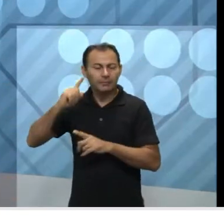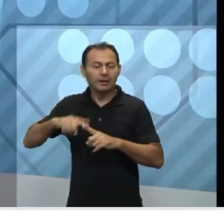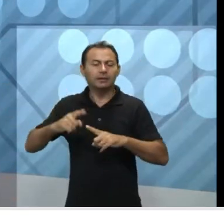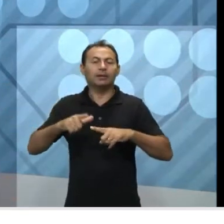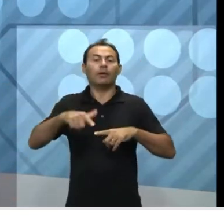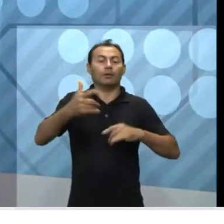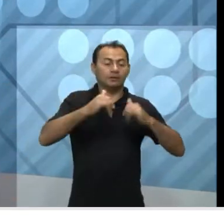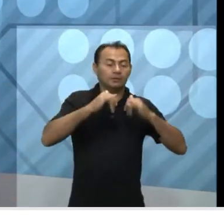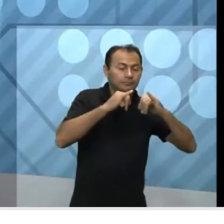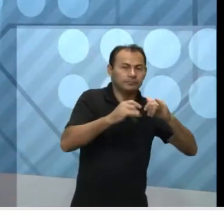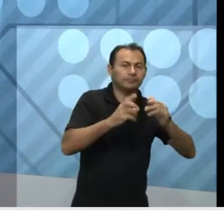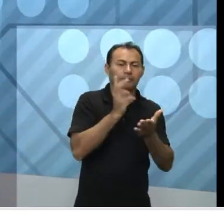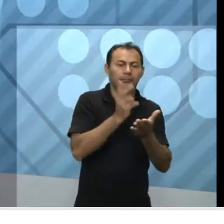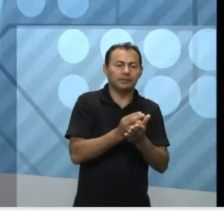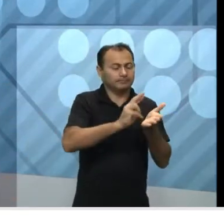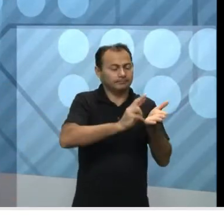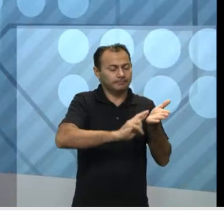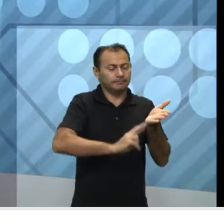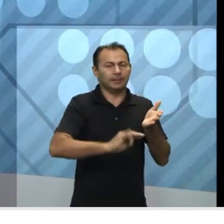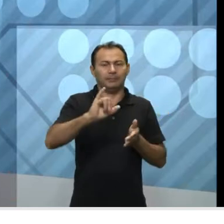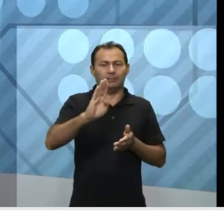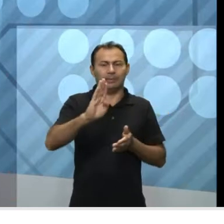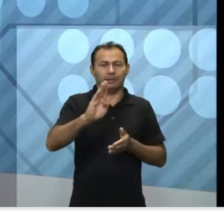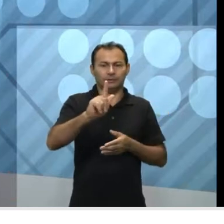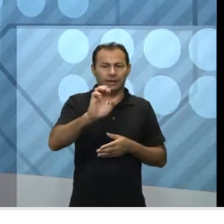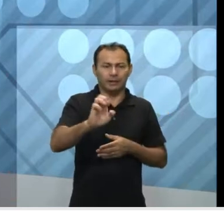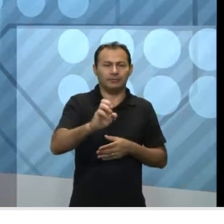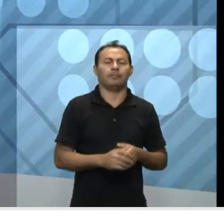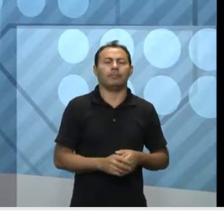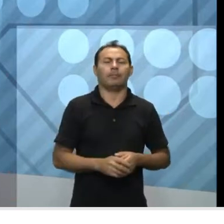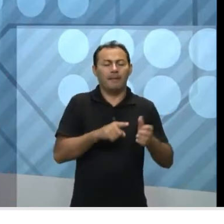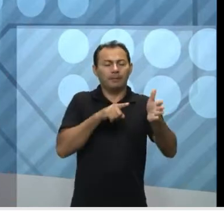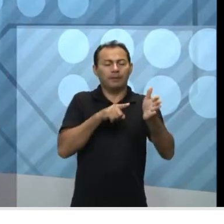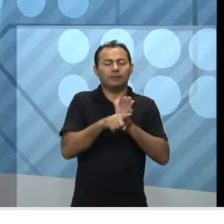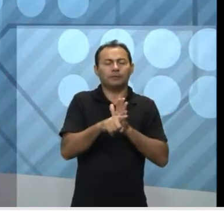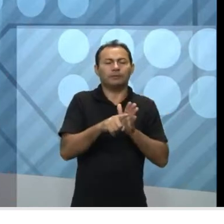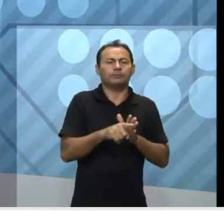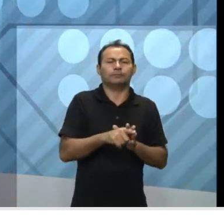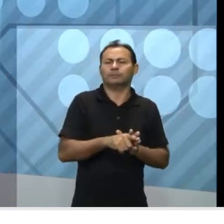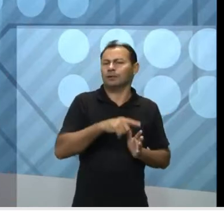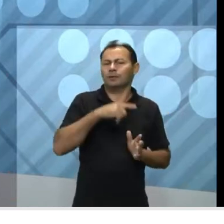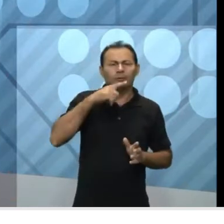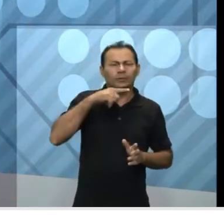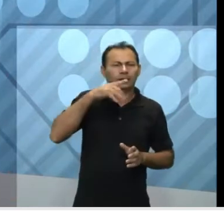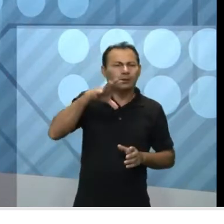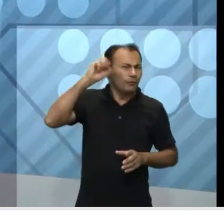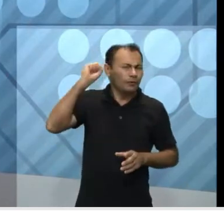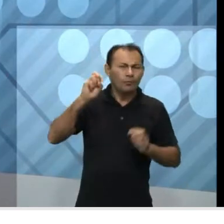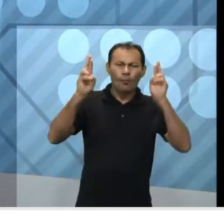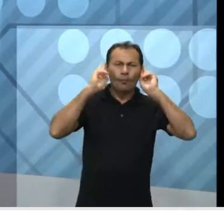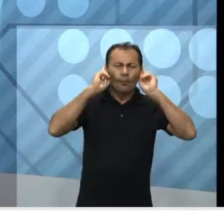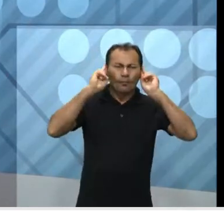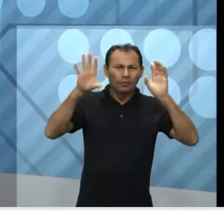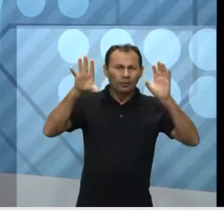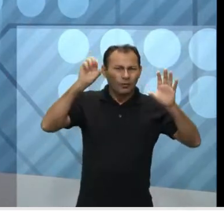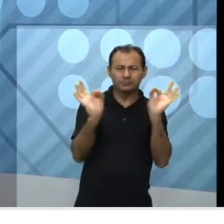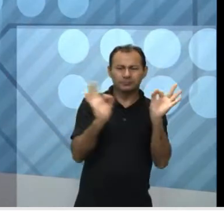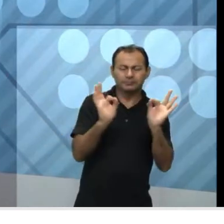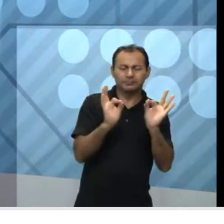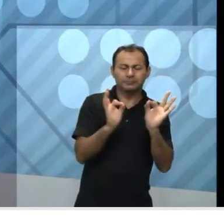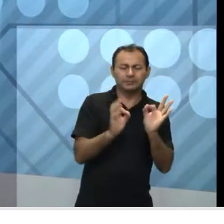no mesmo relatório do IBGE, que a pergunta é: não consegue ouvir de modo algum? Existe algum membro